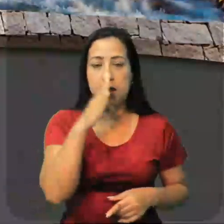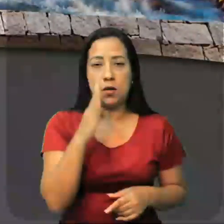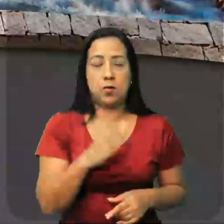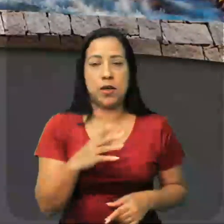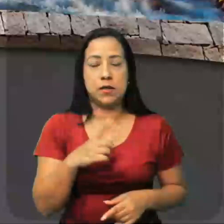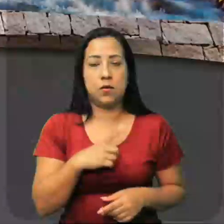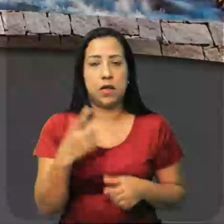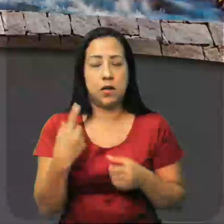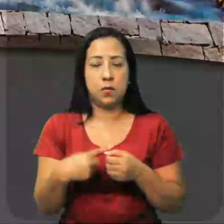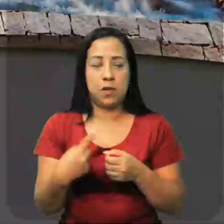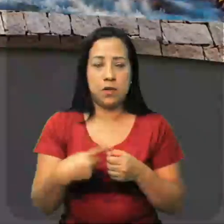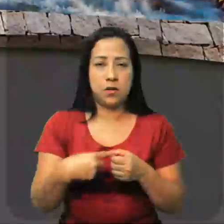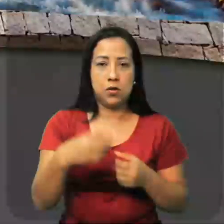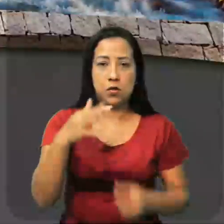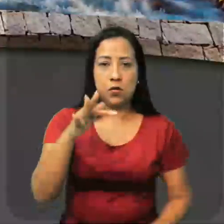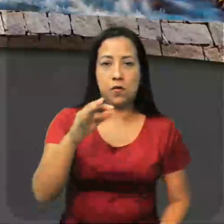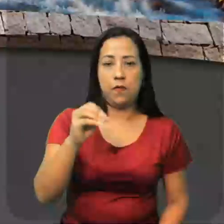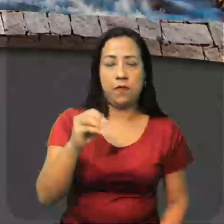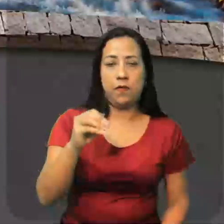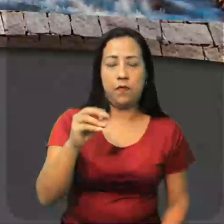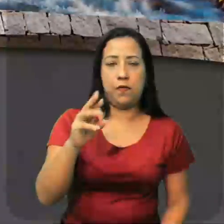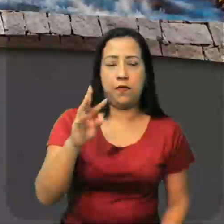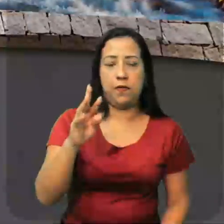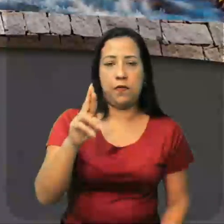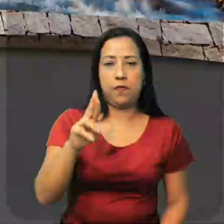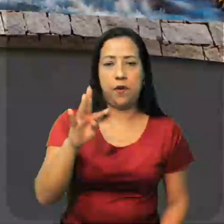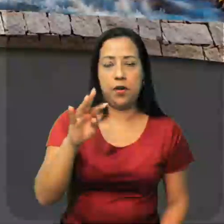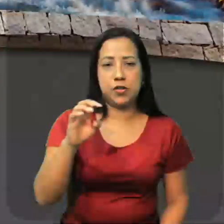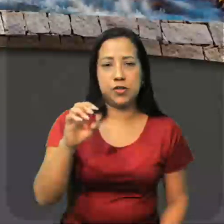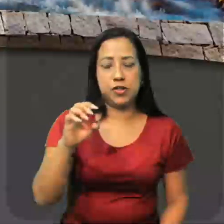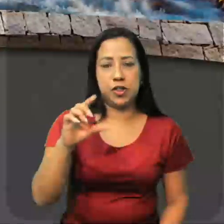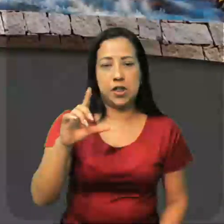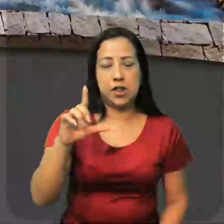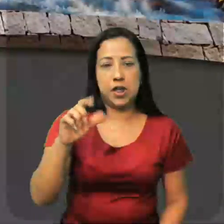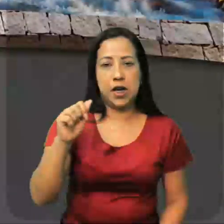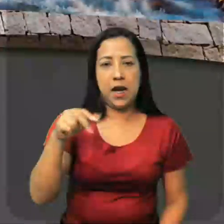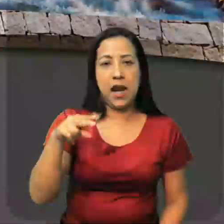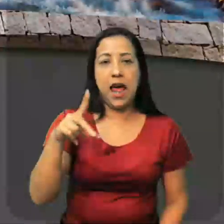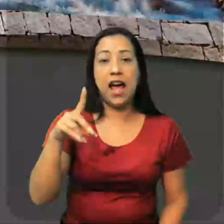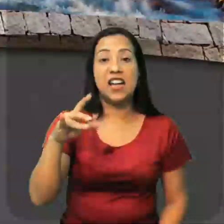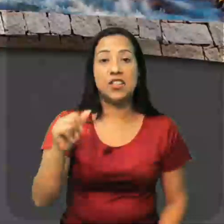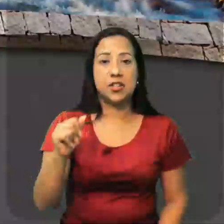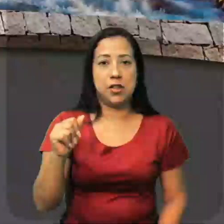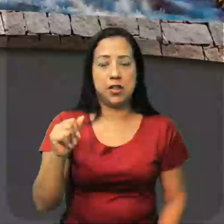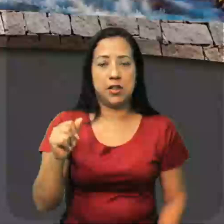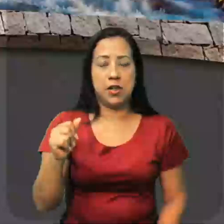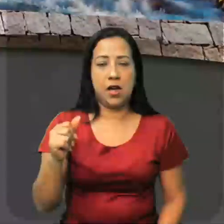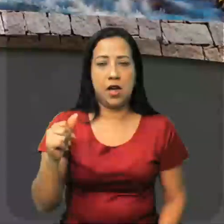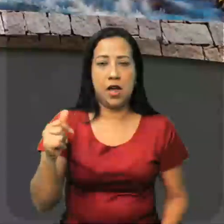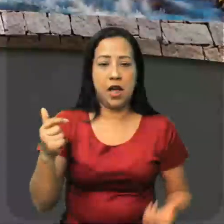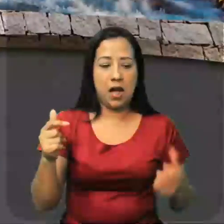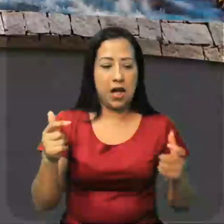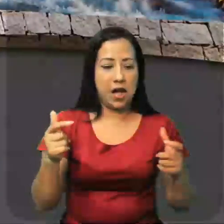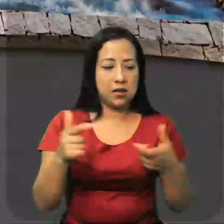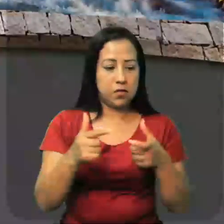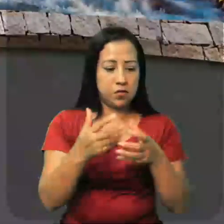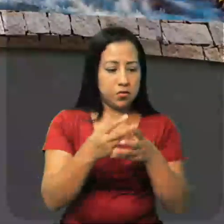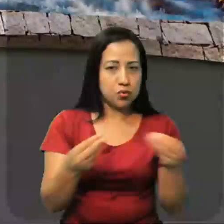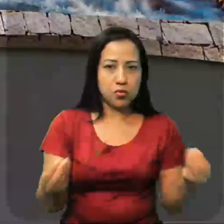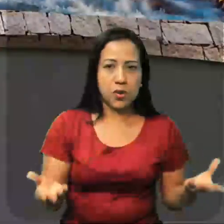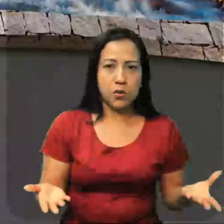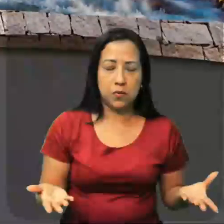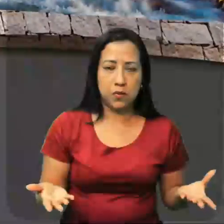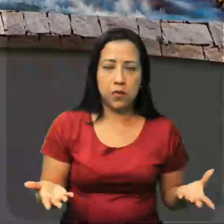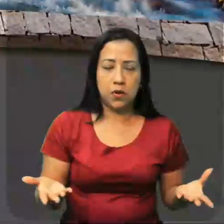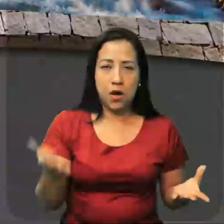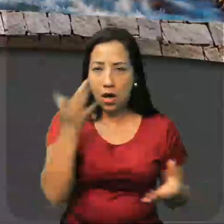borracha e a cidade praticamente desapareceu quase do mapa. Portanto, as pessoas deixaram a cidade. Saiu muito mais do que entrou.